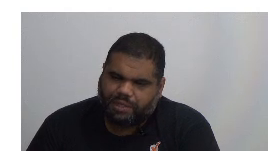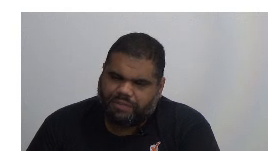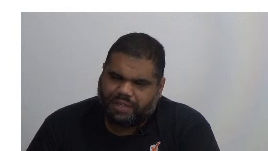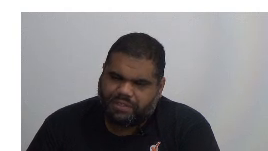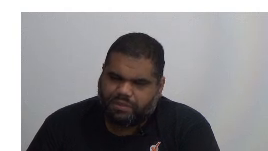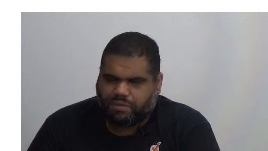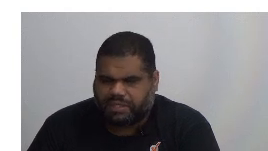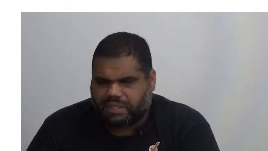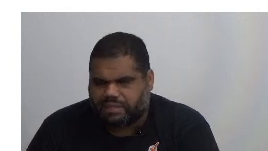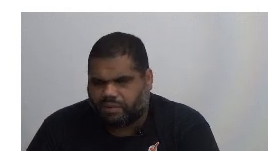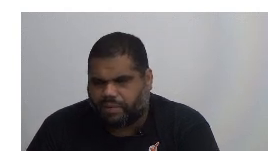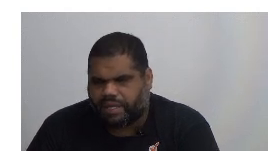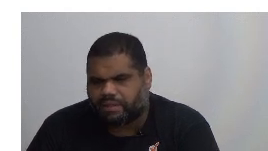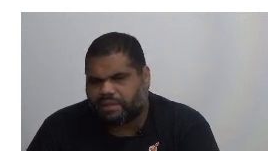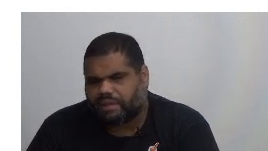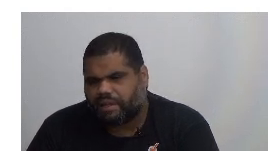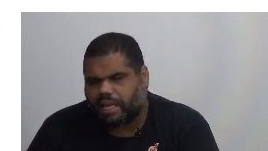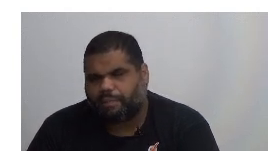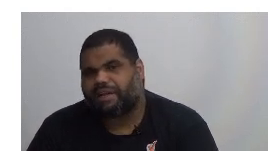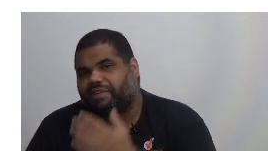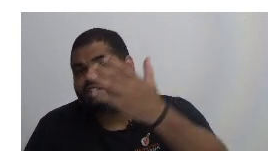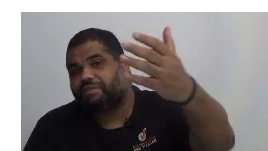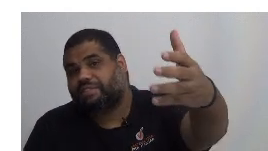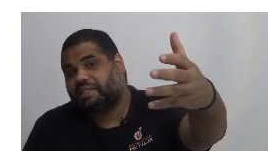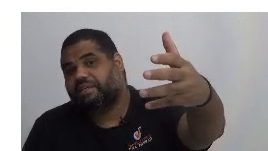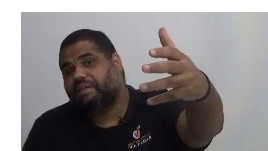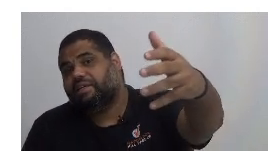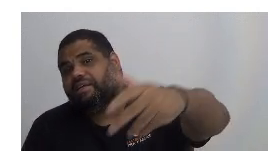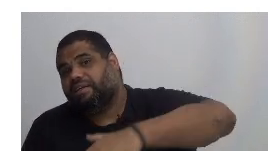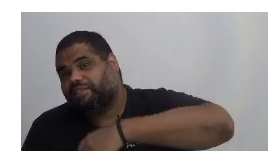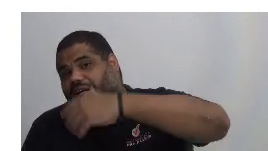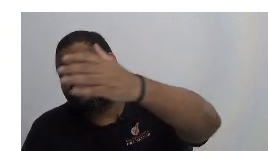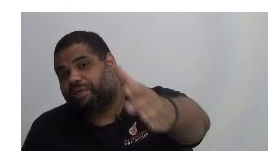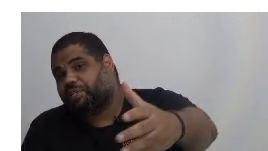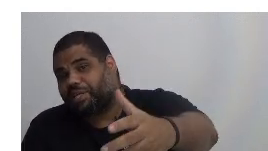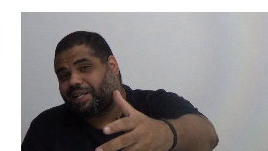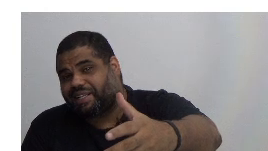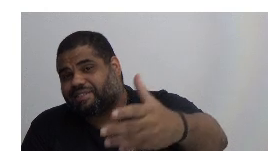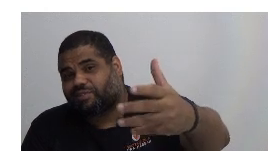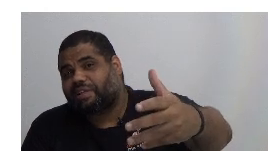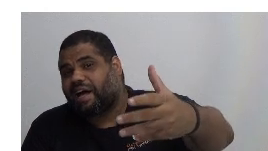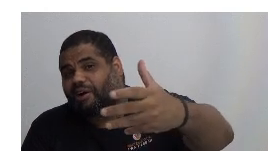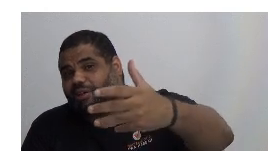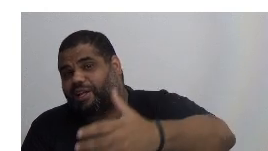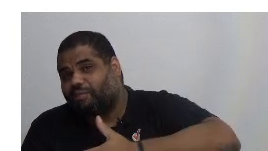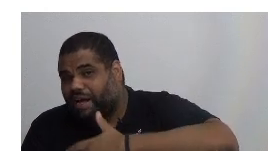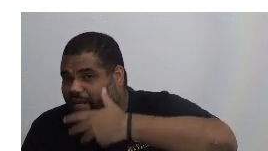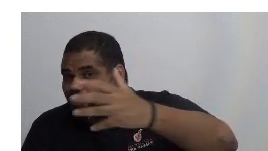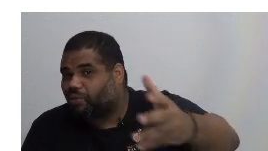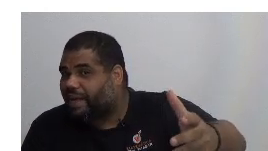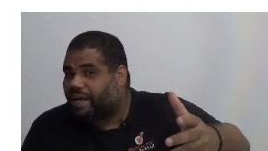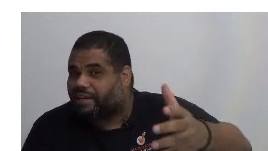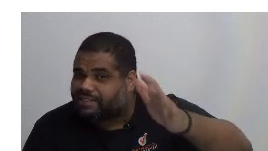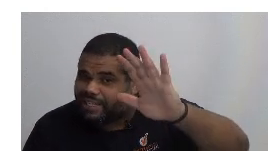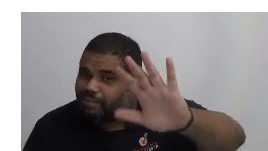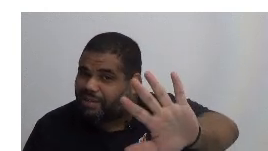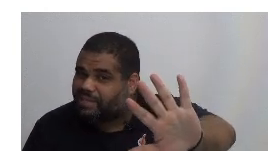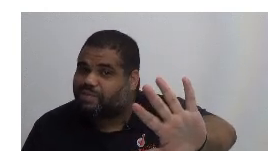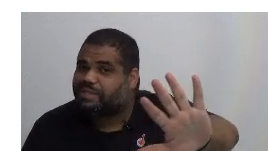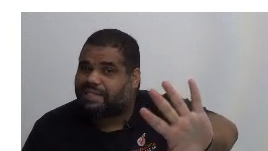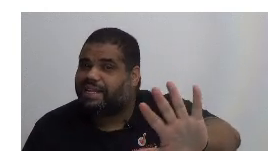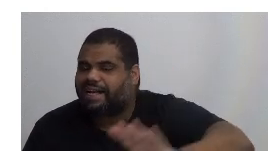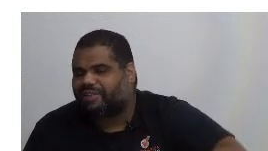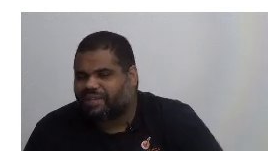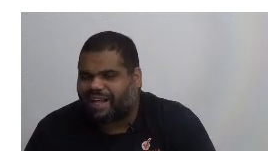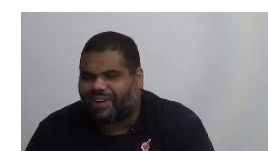Então, 10 vezes 250 é para ver se você estava prestando atenção na aula, né? O Marcão não erra. Isso aí é para